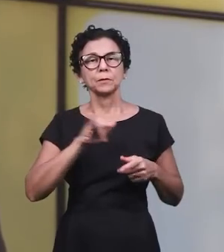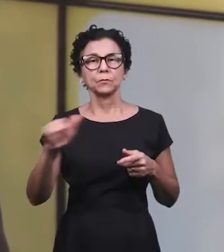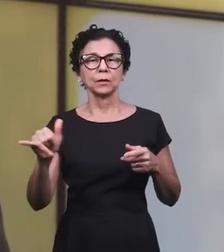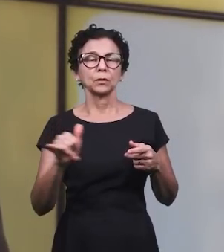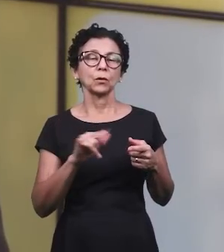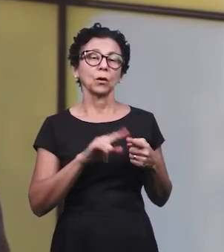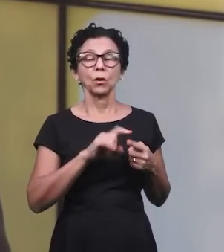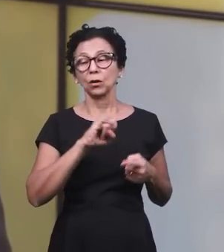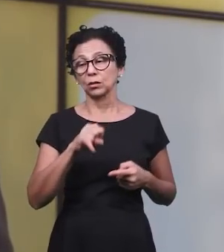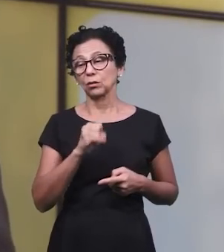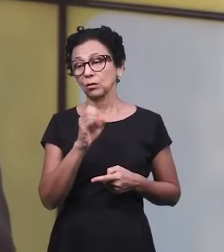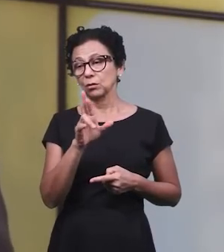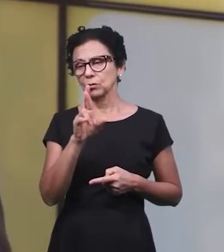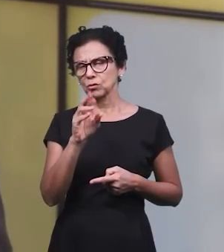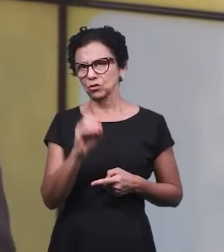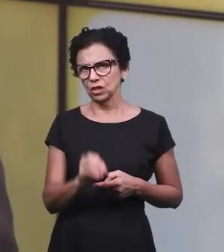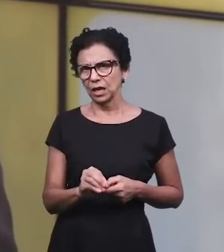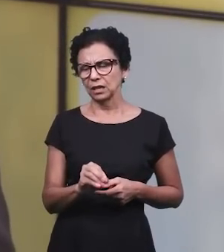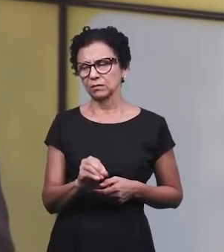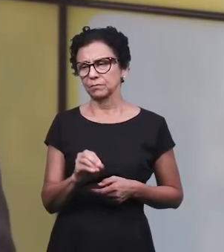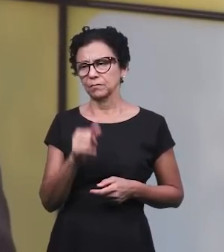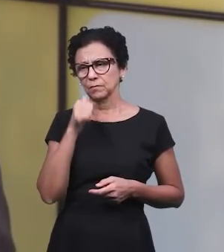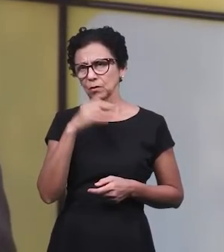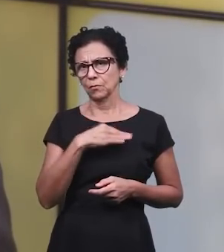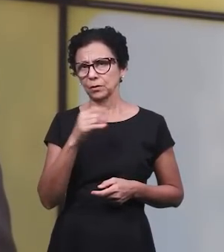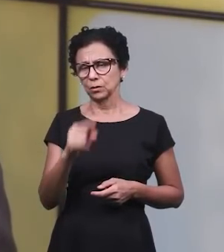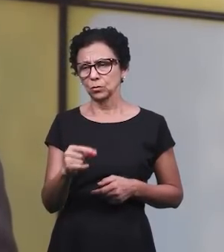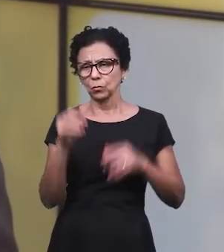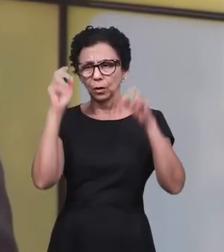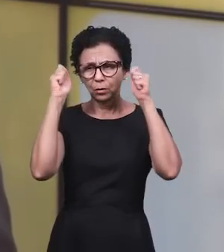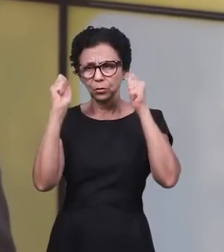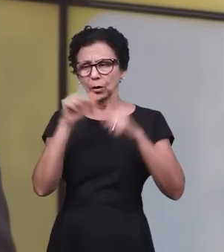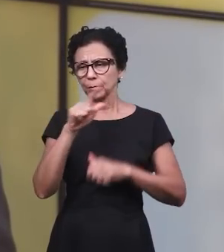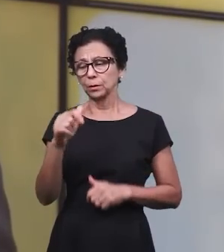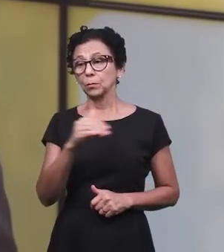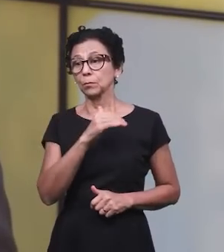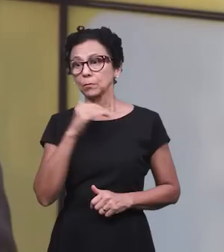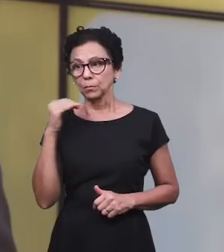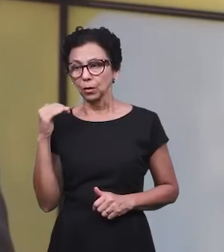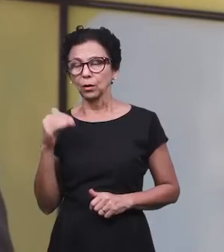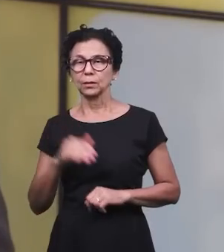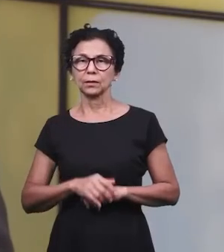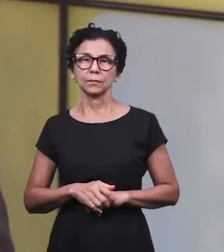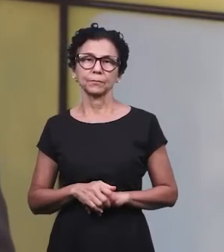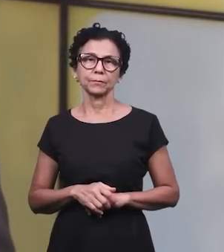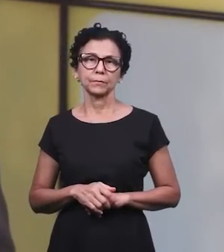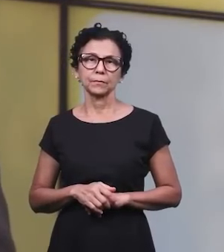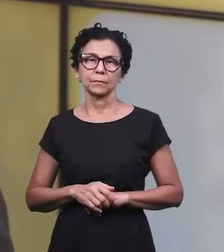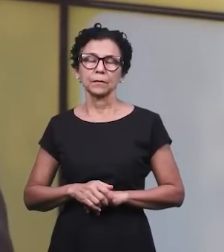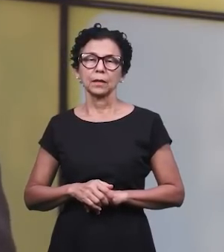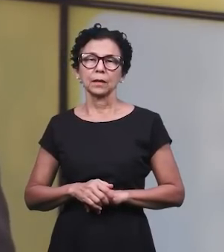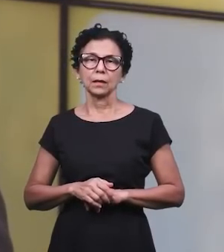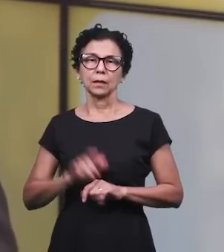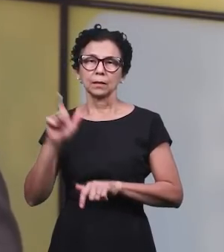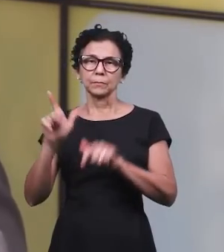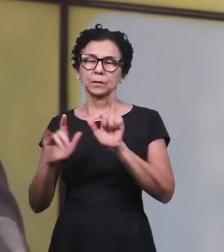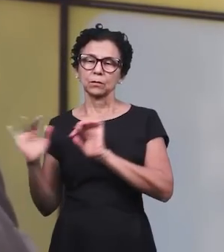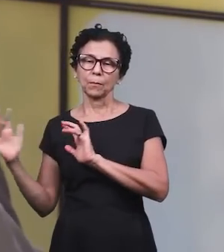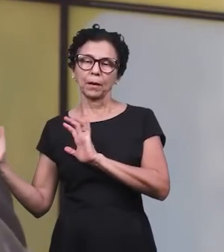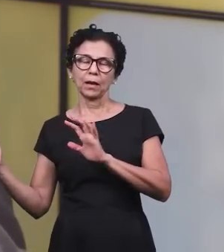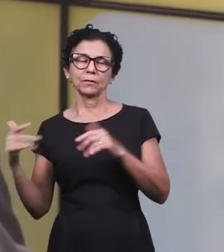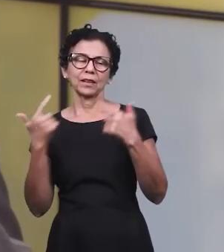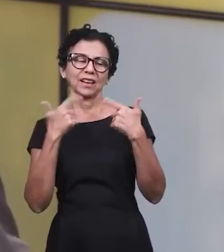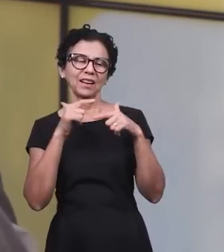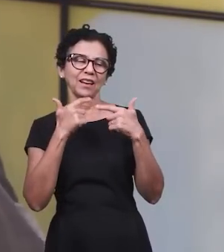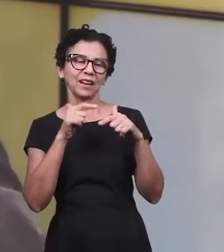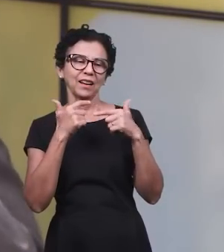a influência das pessoas que estão no dia a dia. E é um cuidado que nós temos que ter daquilo que nossos filhos estão ouvindo, estão